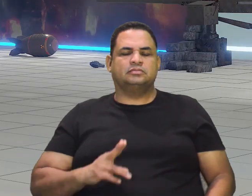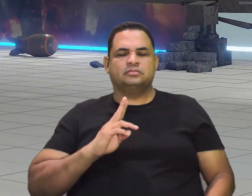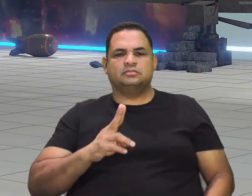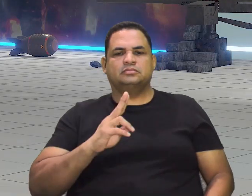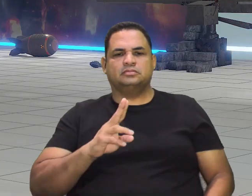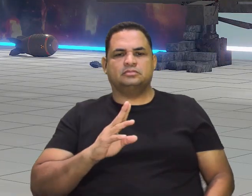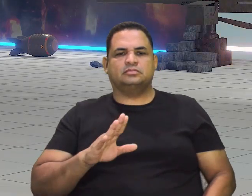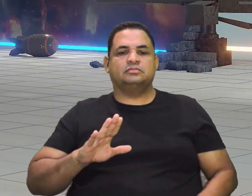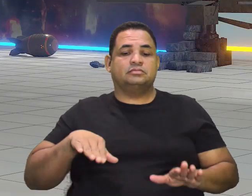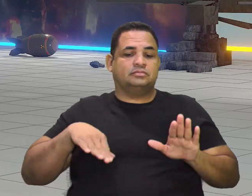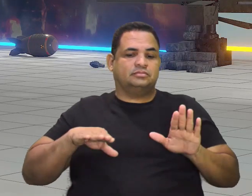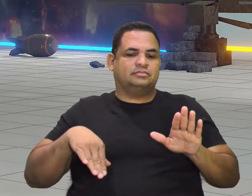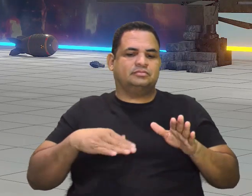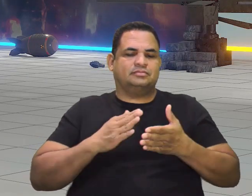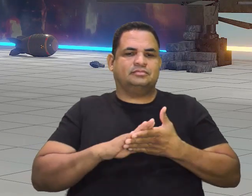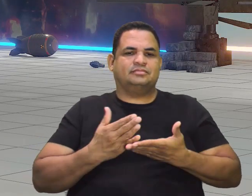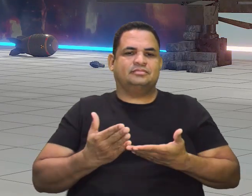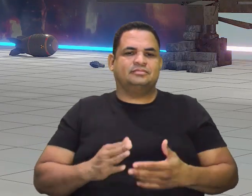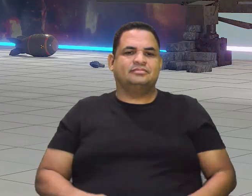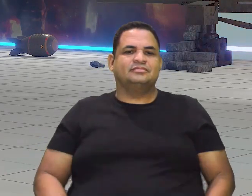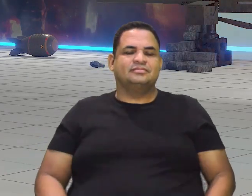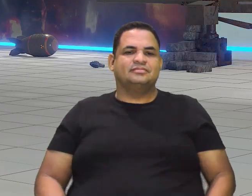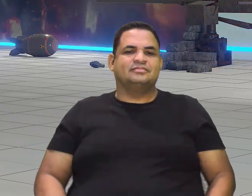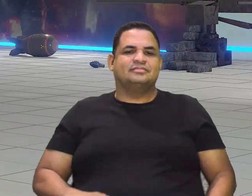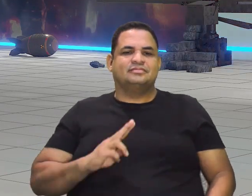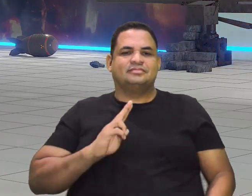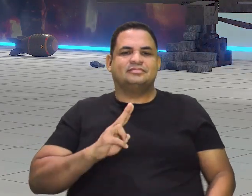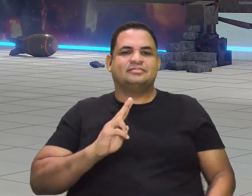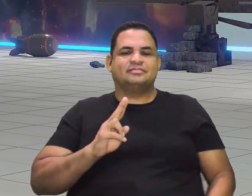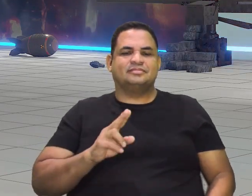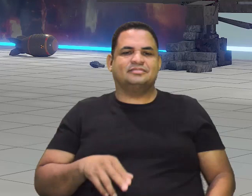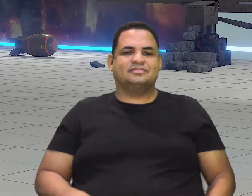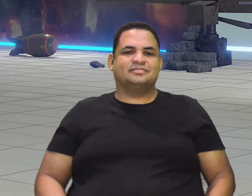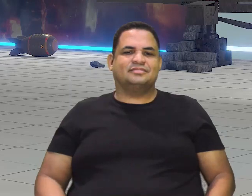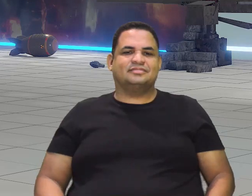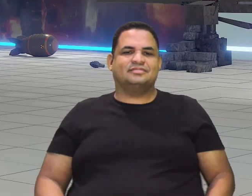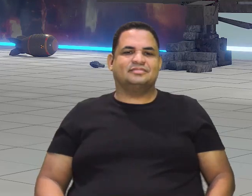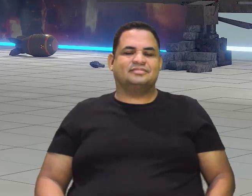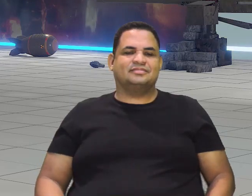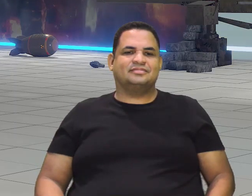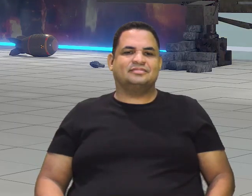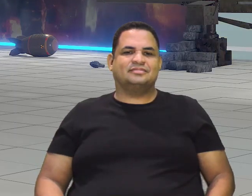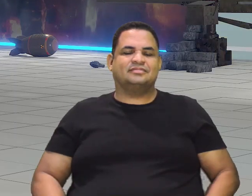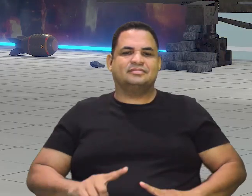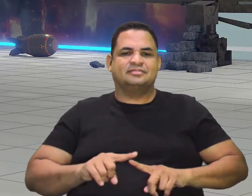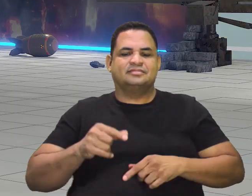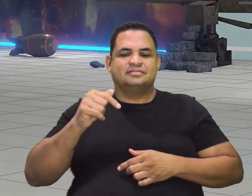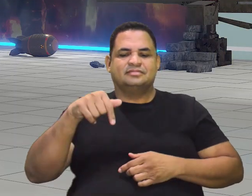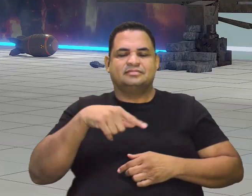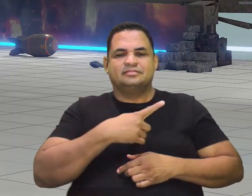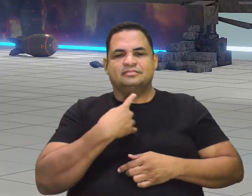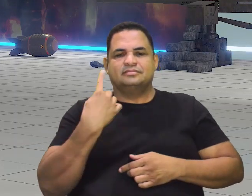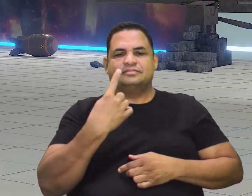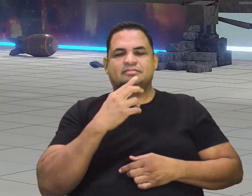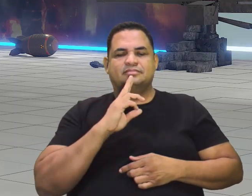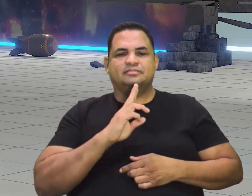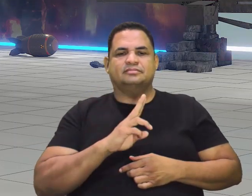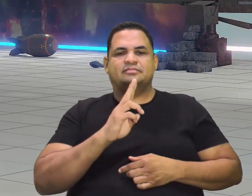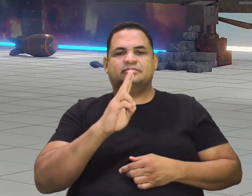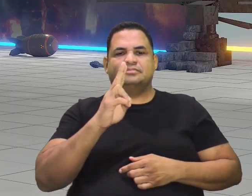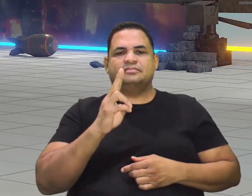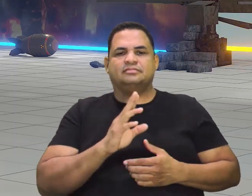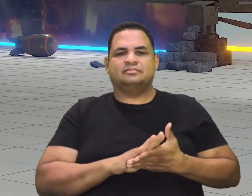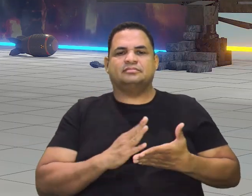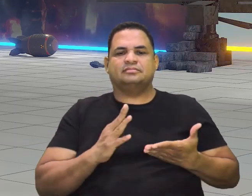continue a nadar, continue a nadar. Já dizia o desenho lá do Nemo, né? Mas aqui nós damos